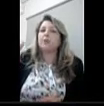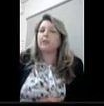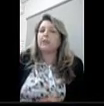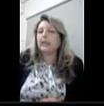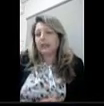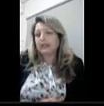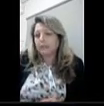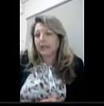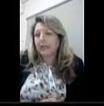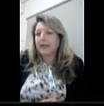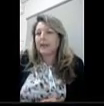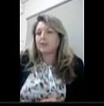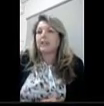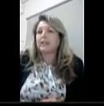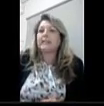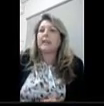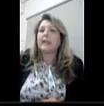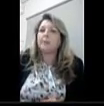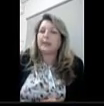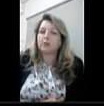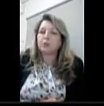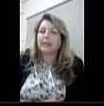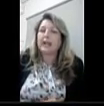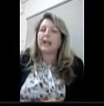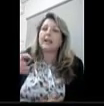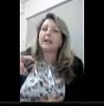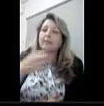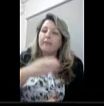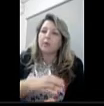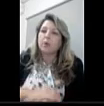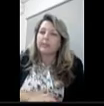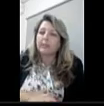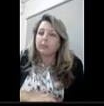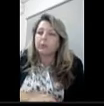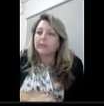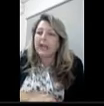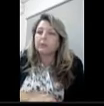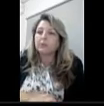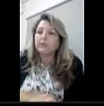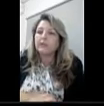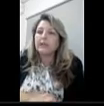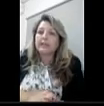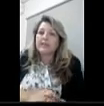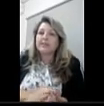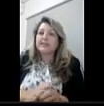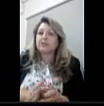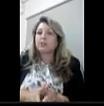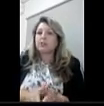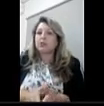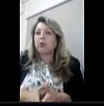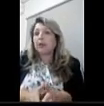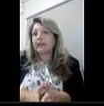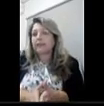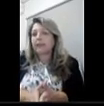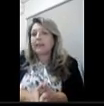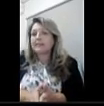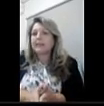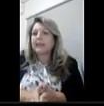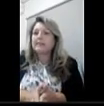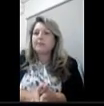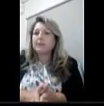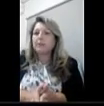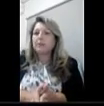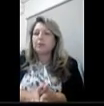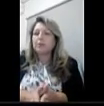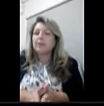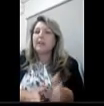ele pode, é, pegar parte daquele tempo para estudar, para rever o conteúdo dado, porque às vezes a gente coloca, ele faz em